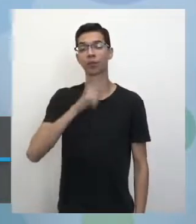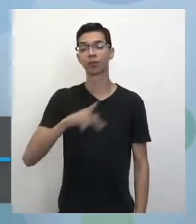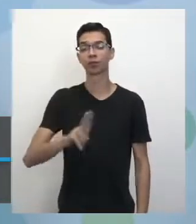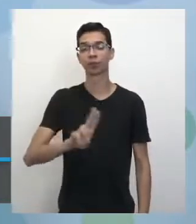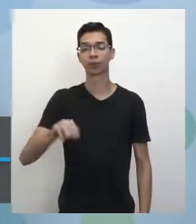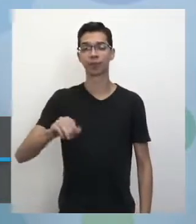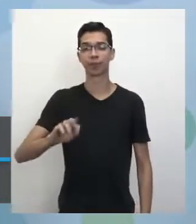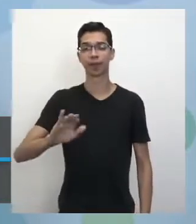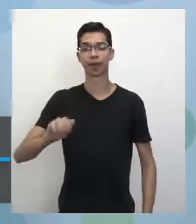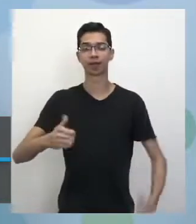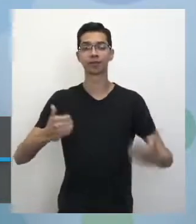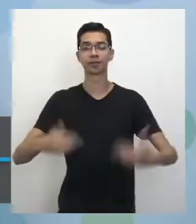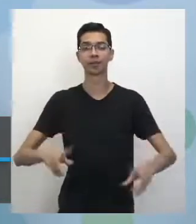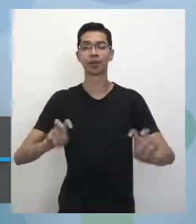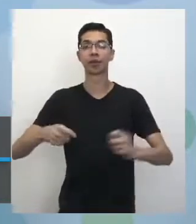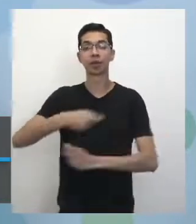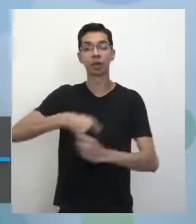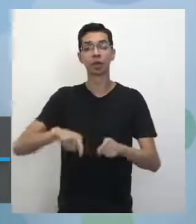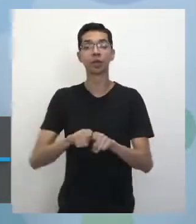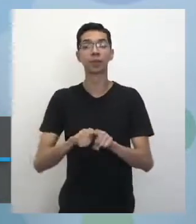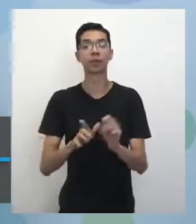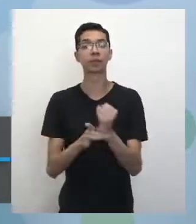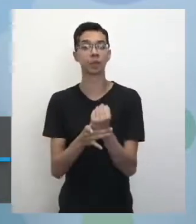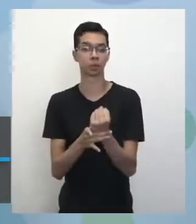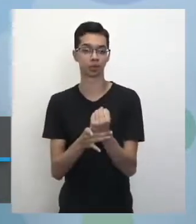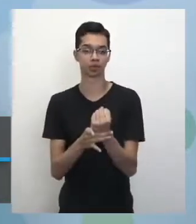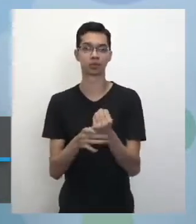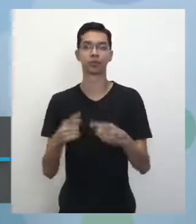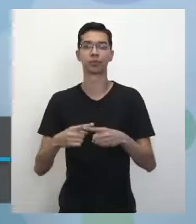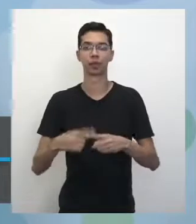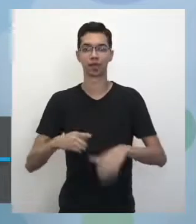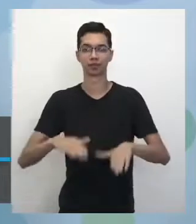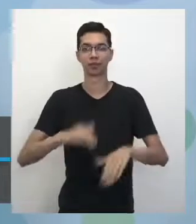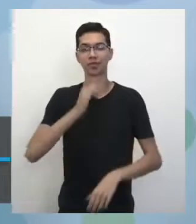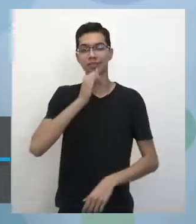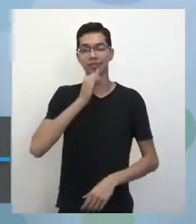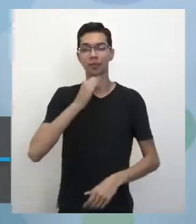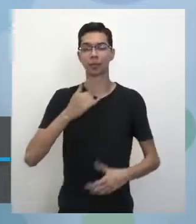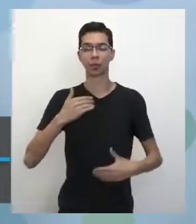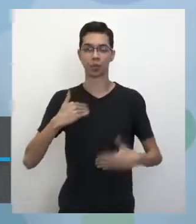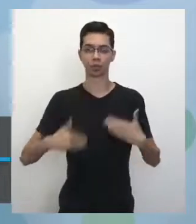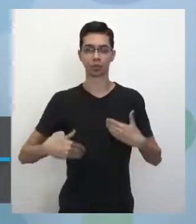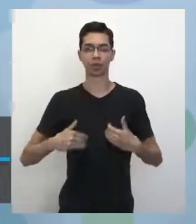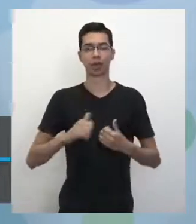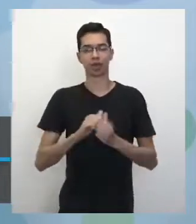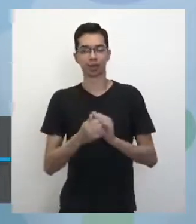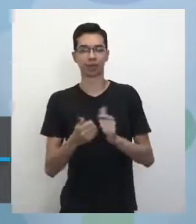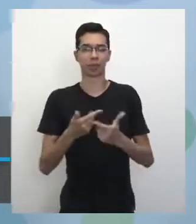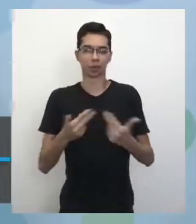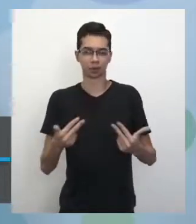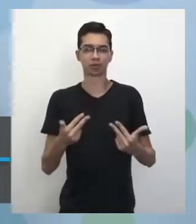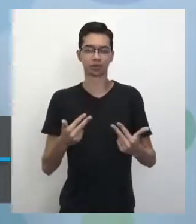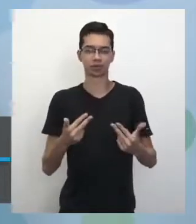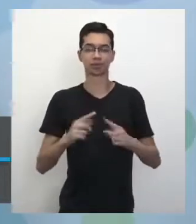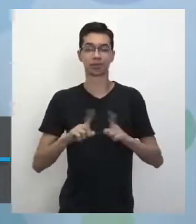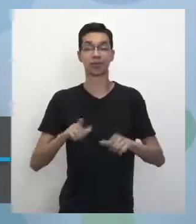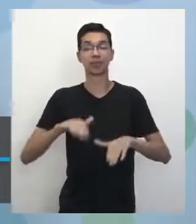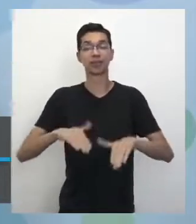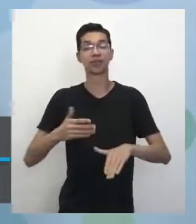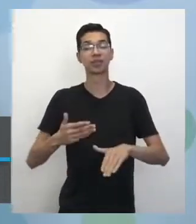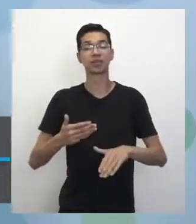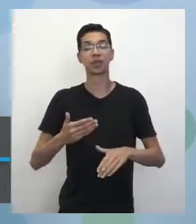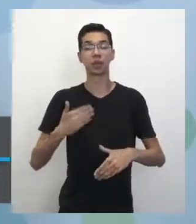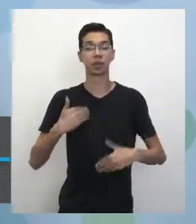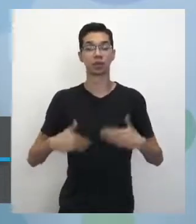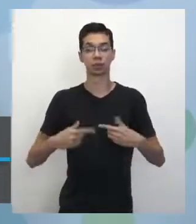segurança contra a rejeição, né? Tem que ter essa pesquisa. Exato. Aí. A Pro Luísa comentou aqui, né? A Pei Clarinda aqui com a gente, né? De Rio Holanda